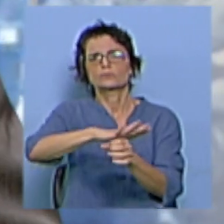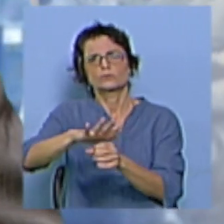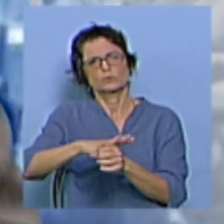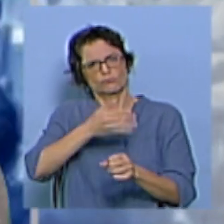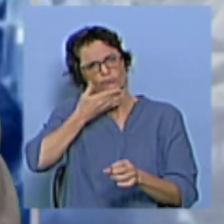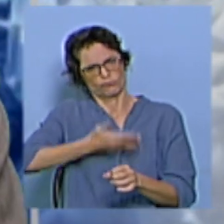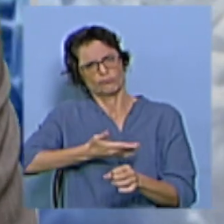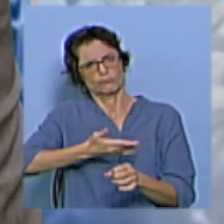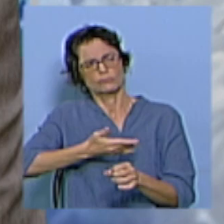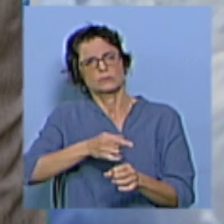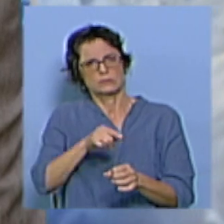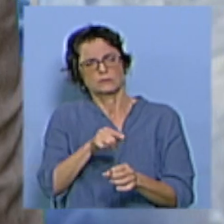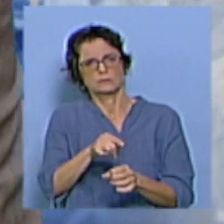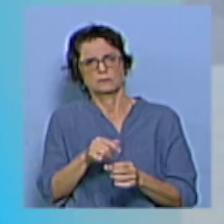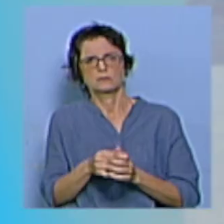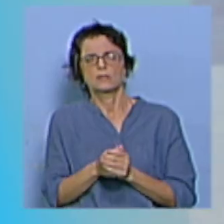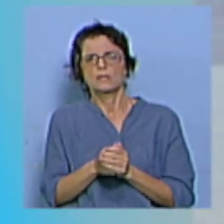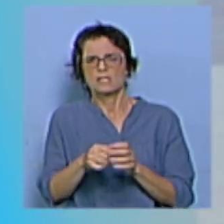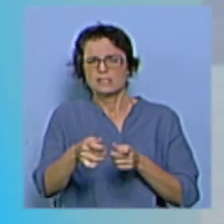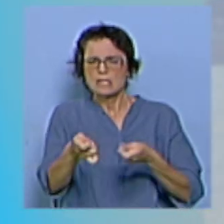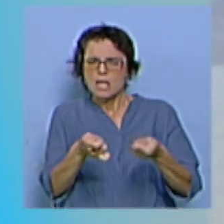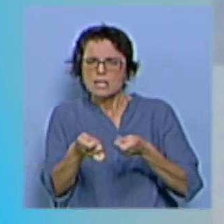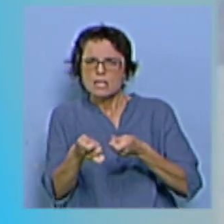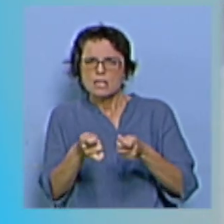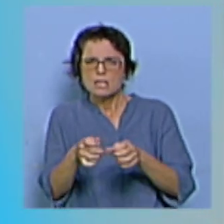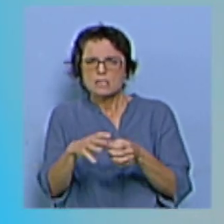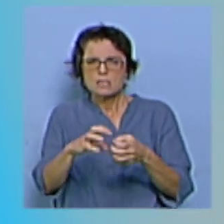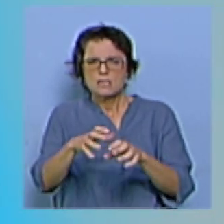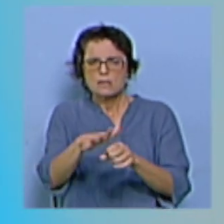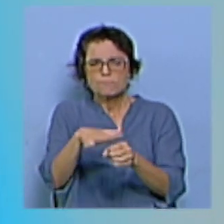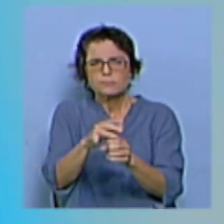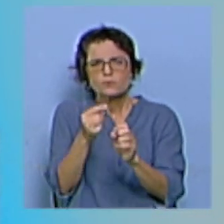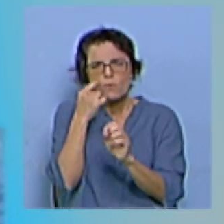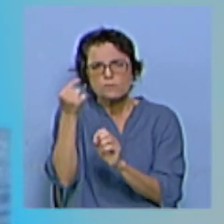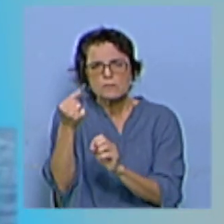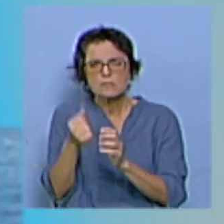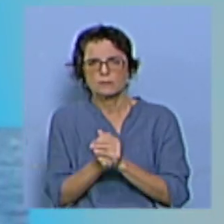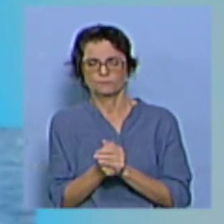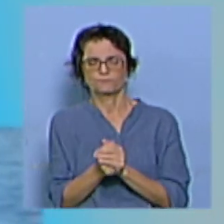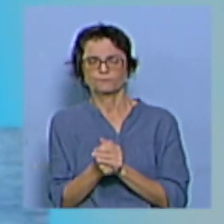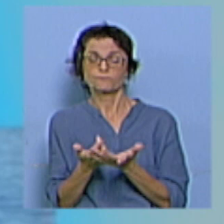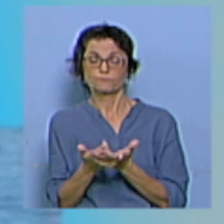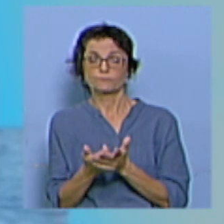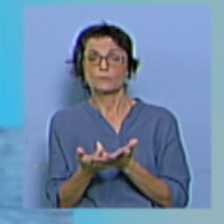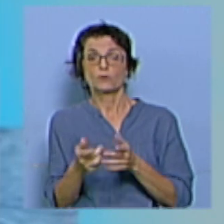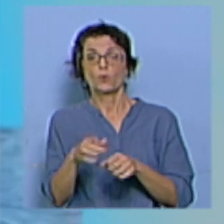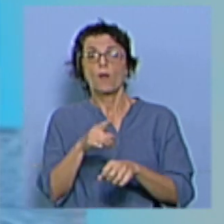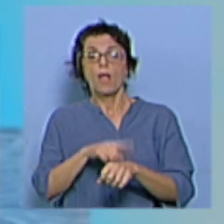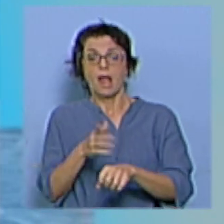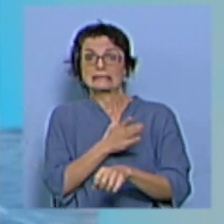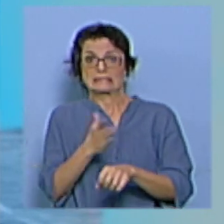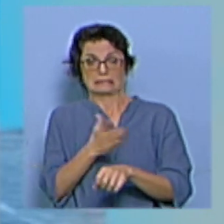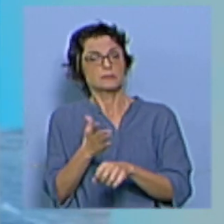nesses âmbitos e nessas dimensões. Nessa definição de planos que a crise exige que sejam